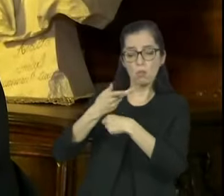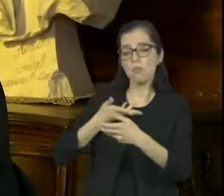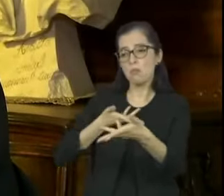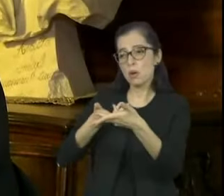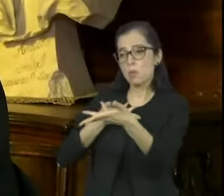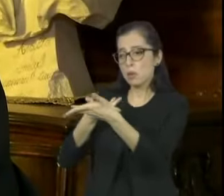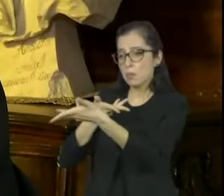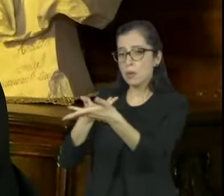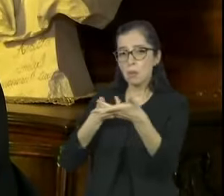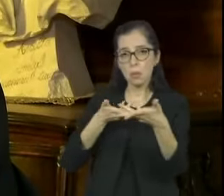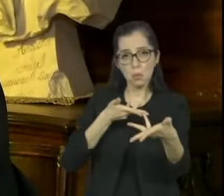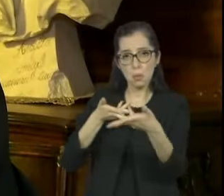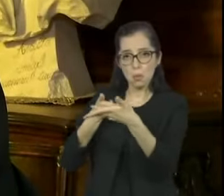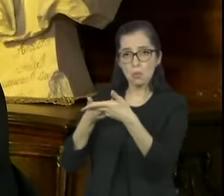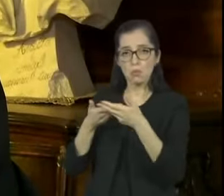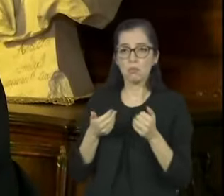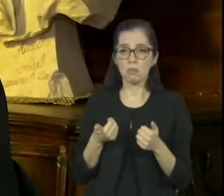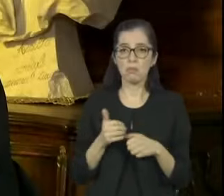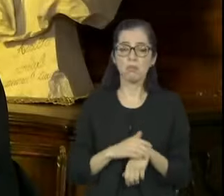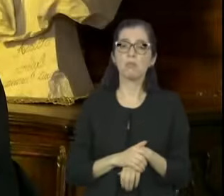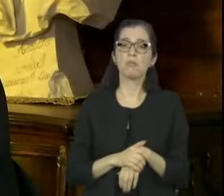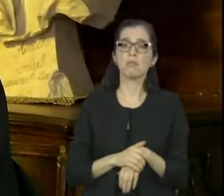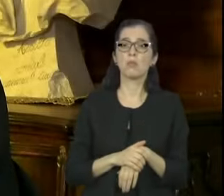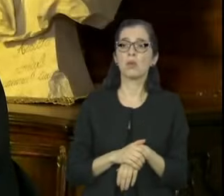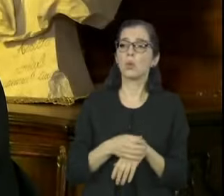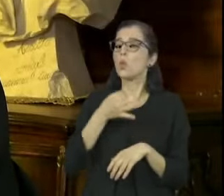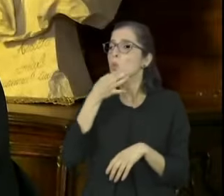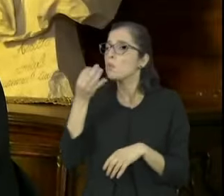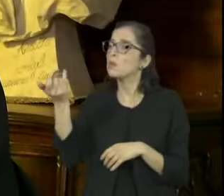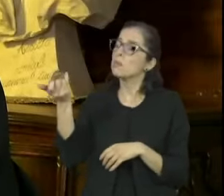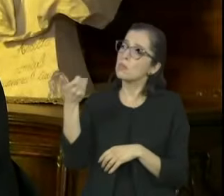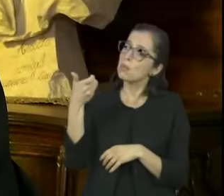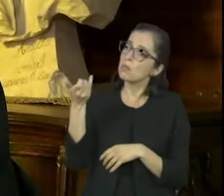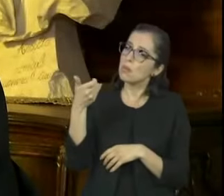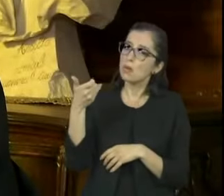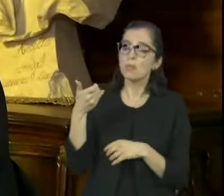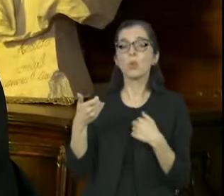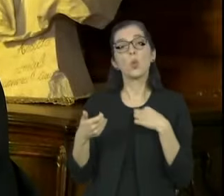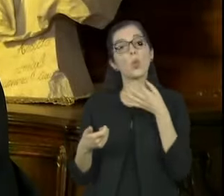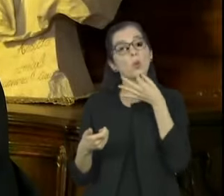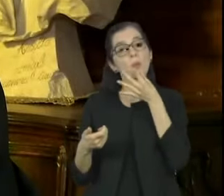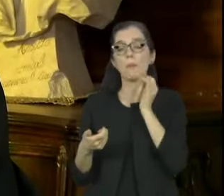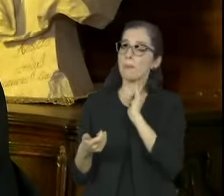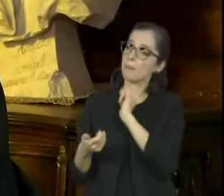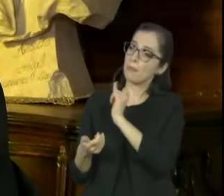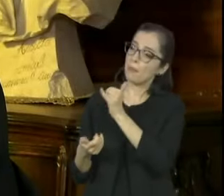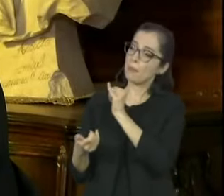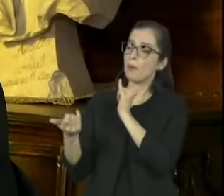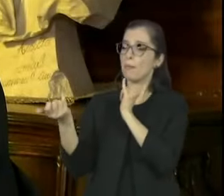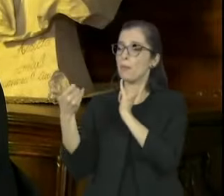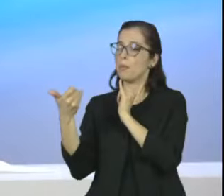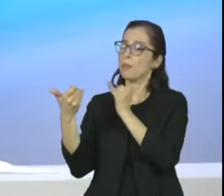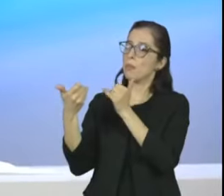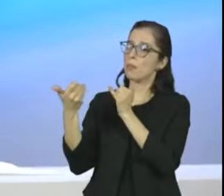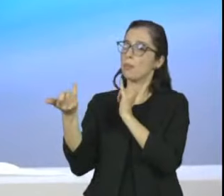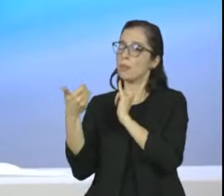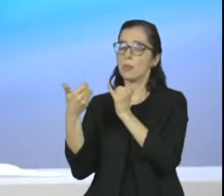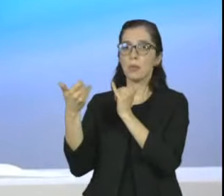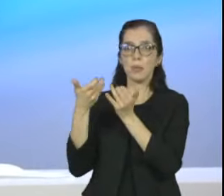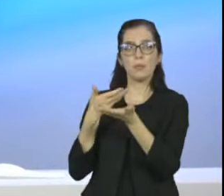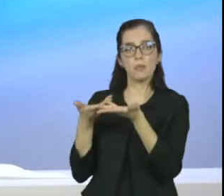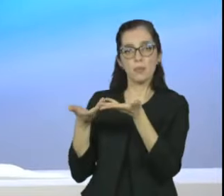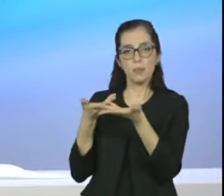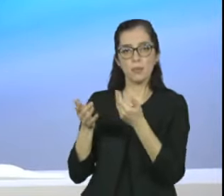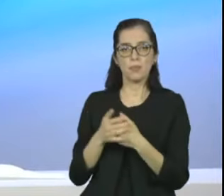e dei o tempo para escutar e e não dependeu de mim